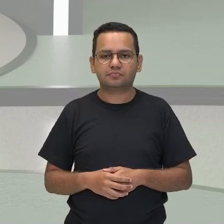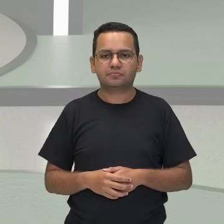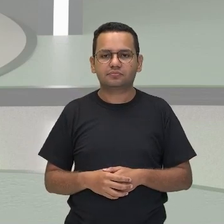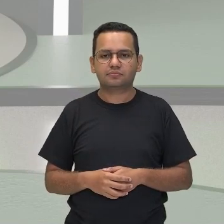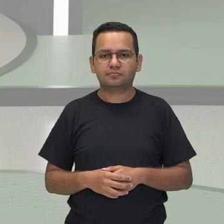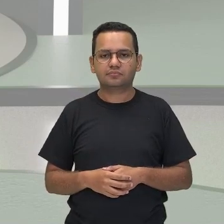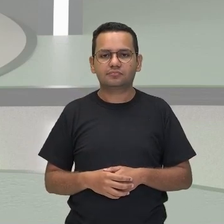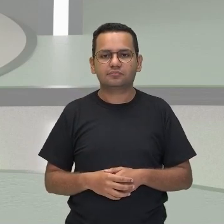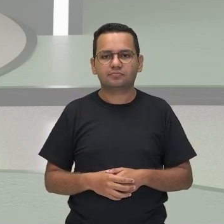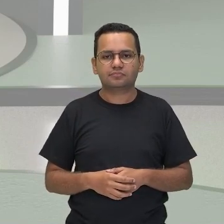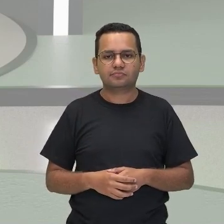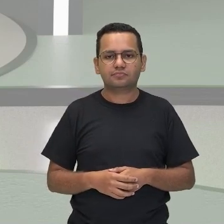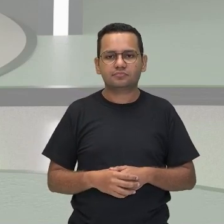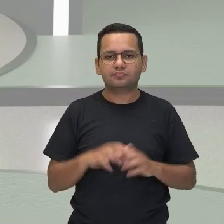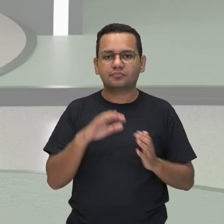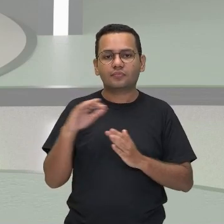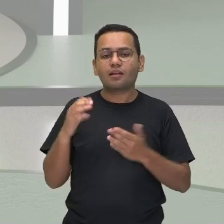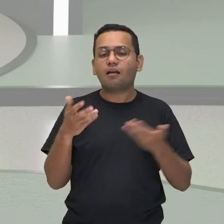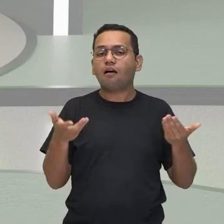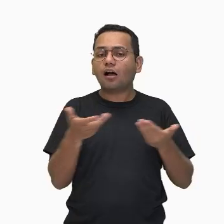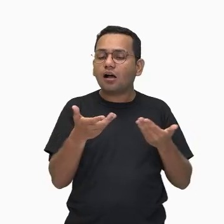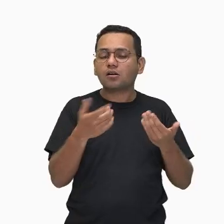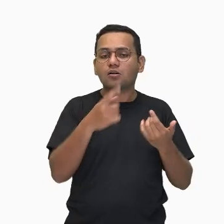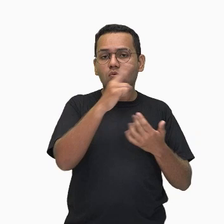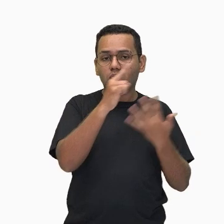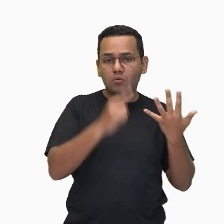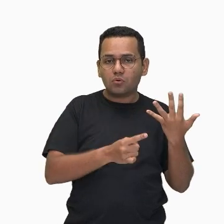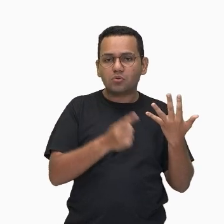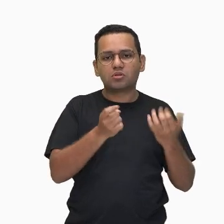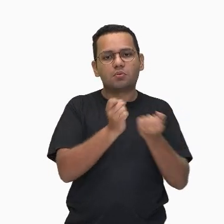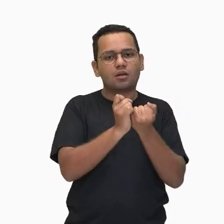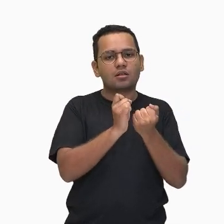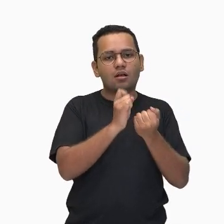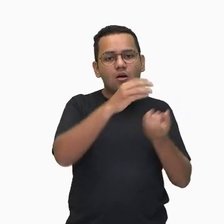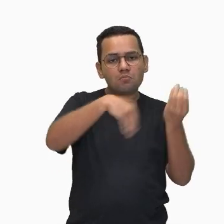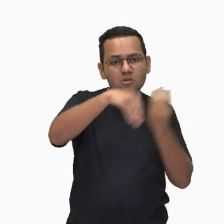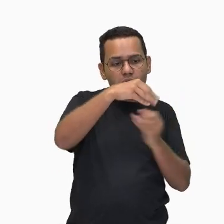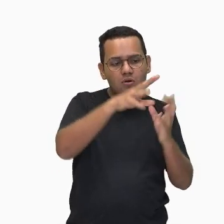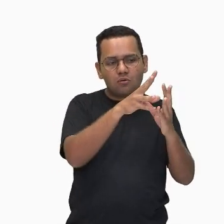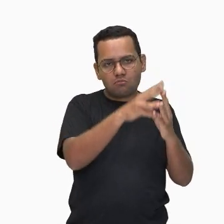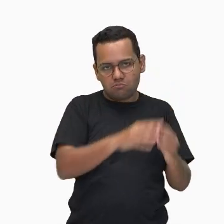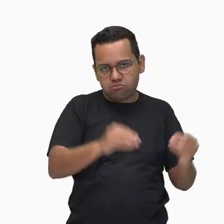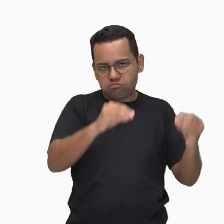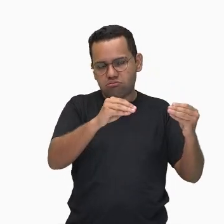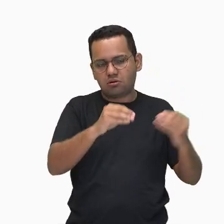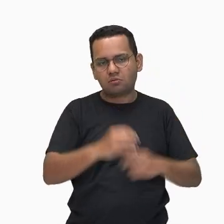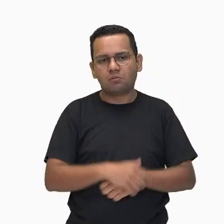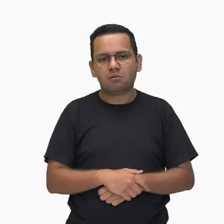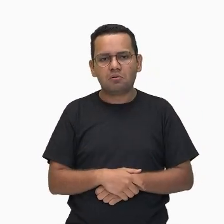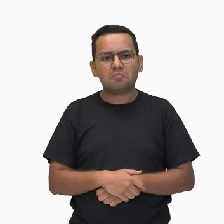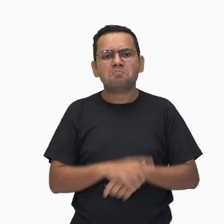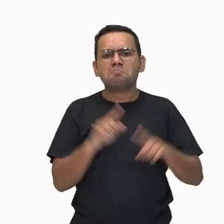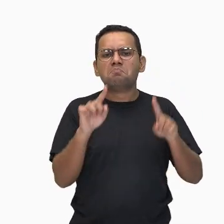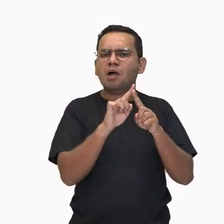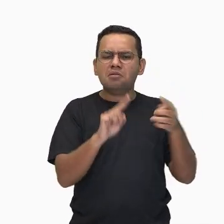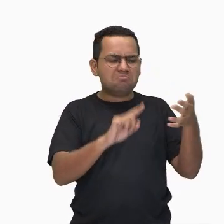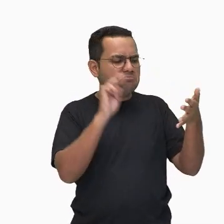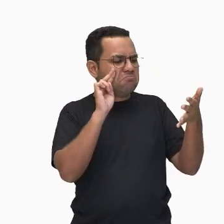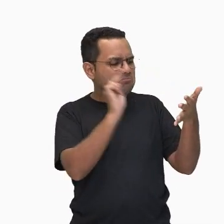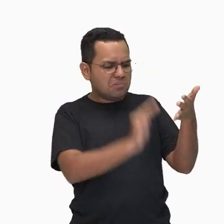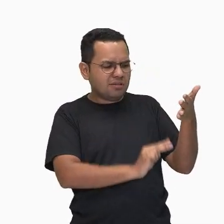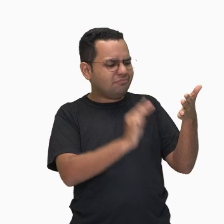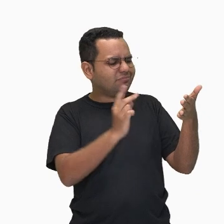para os métodos de separação de misturas homogêneas, certo? Aquelas em que a gente não consegue